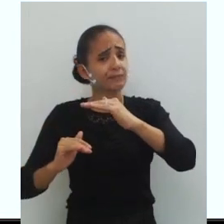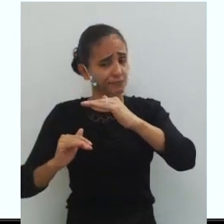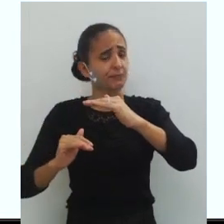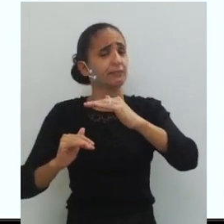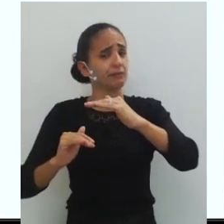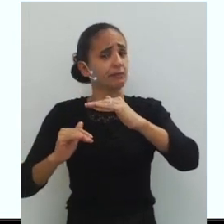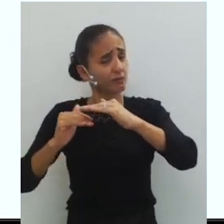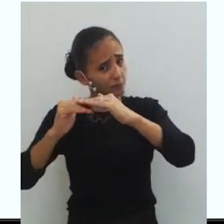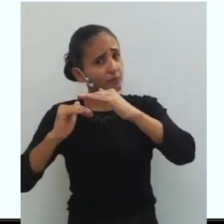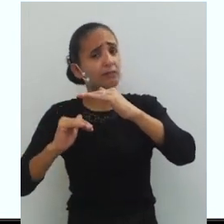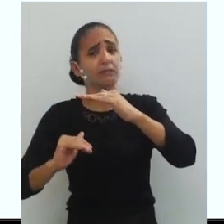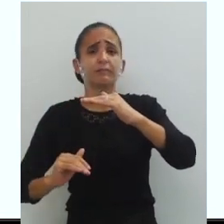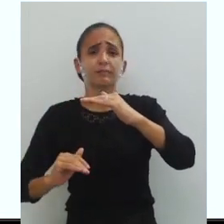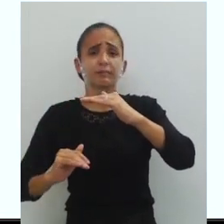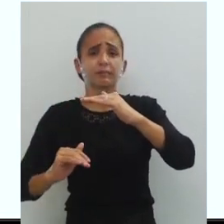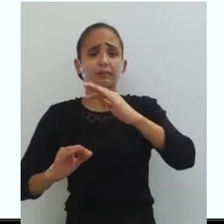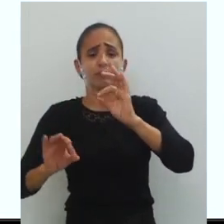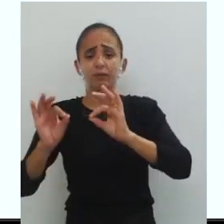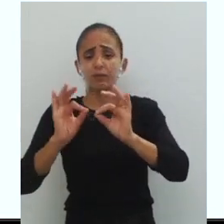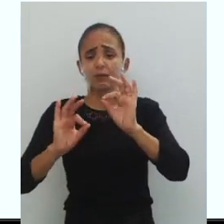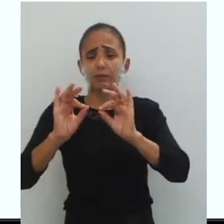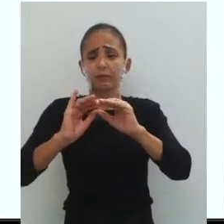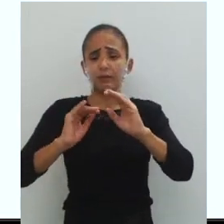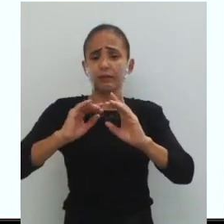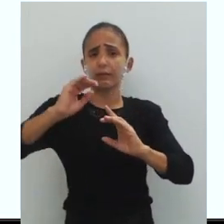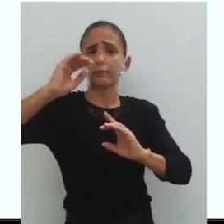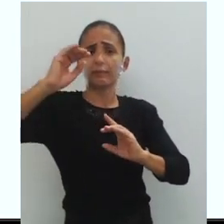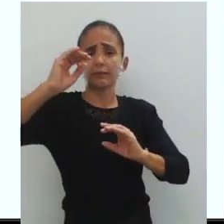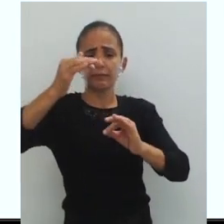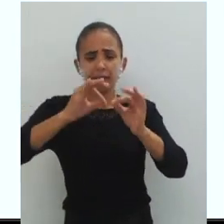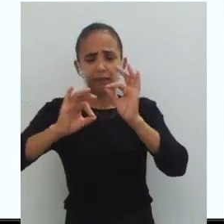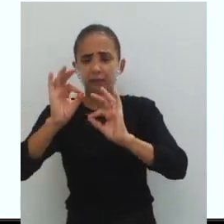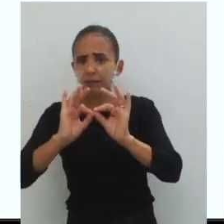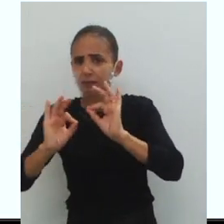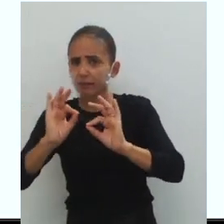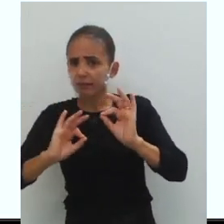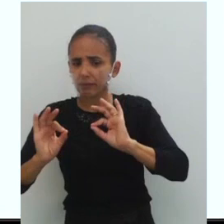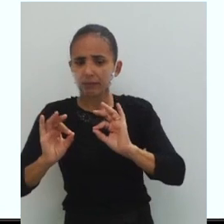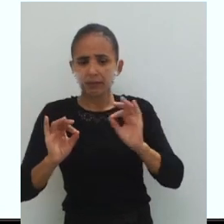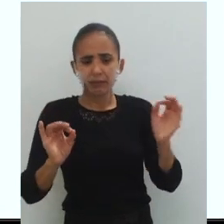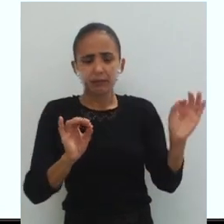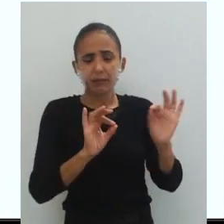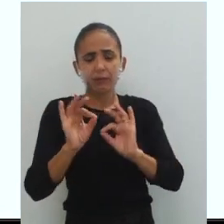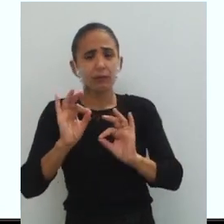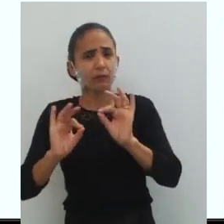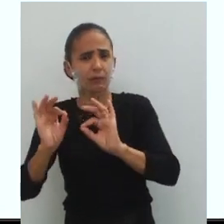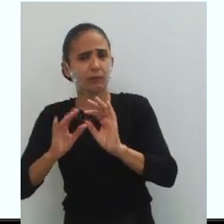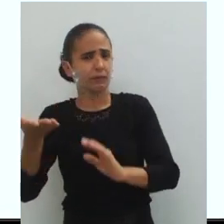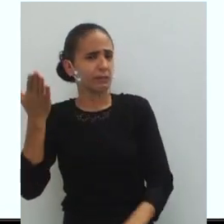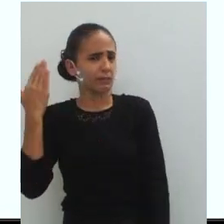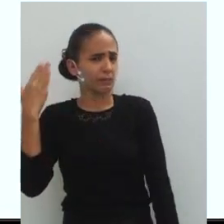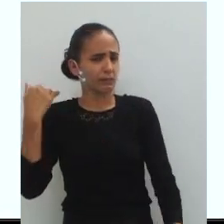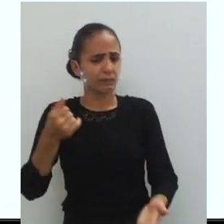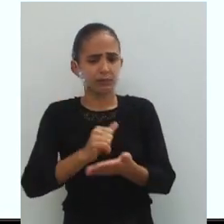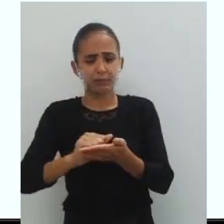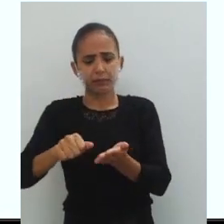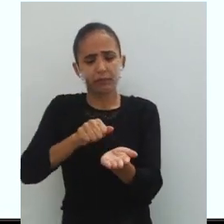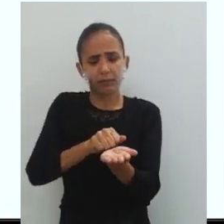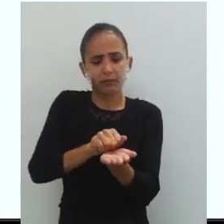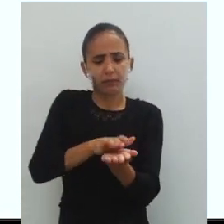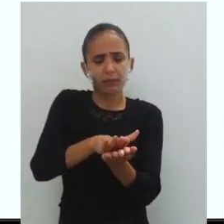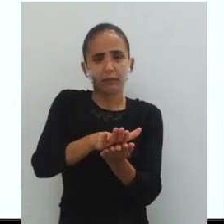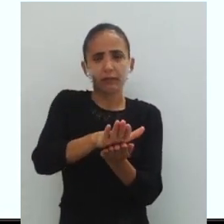Quando eu falo do declínio, eu estou falando ali daquela maquinazinha de fax, que hoje em dia quase ninguém